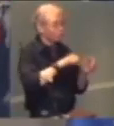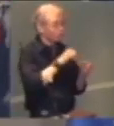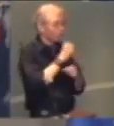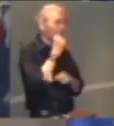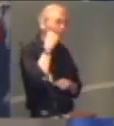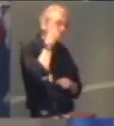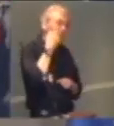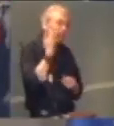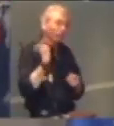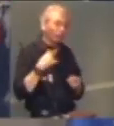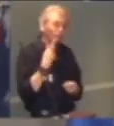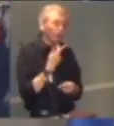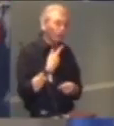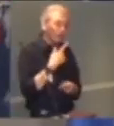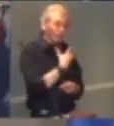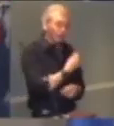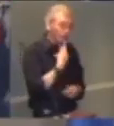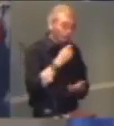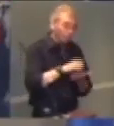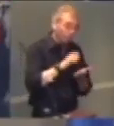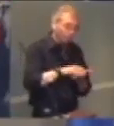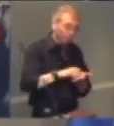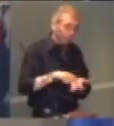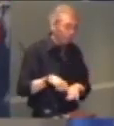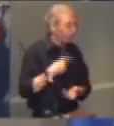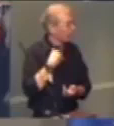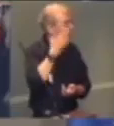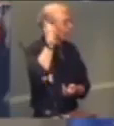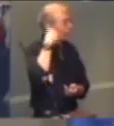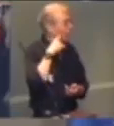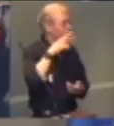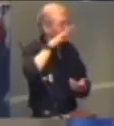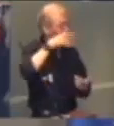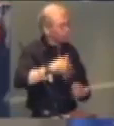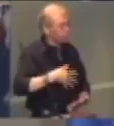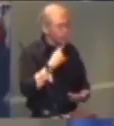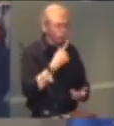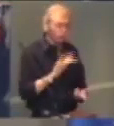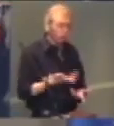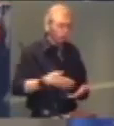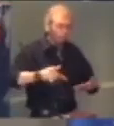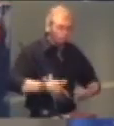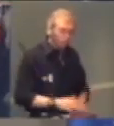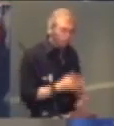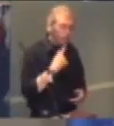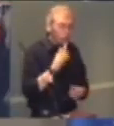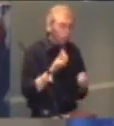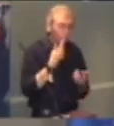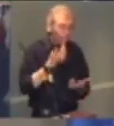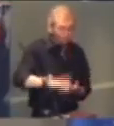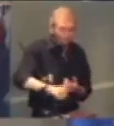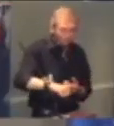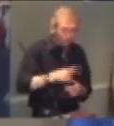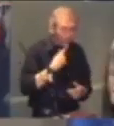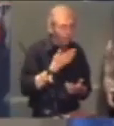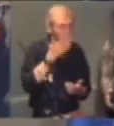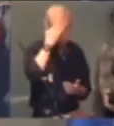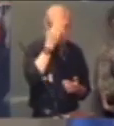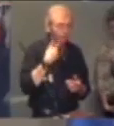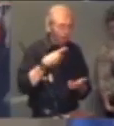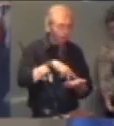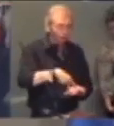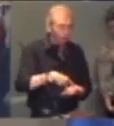escrevi para meu filho Mateus naquela ocasião falei do seu nascimento do seu diagnóstico da nossa luta em prol da sua